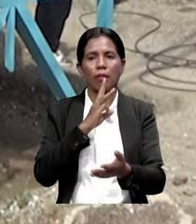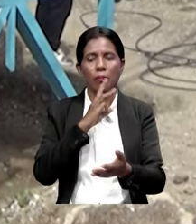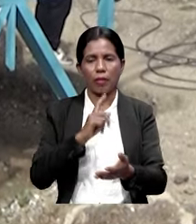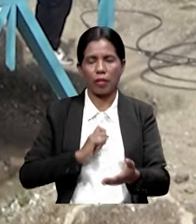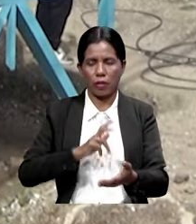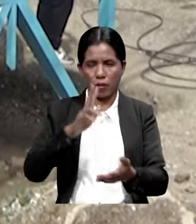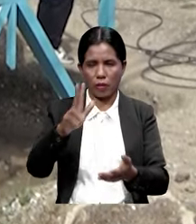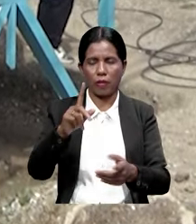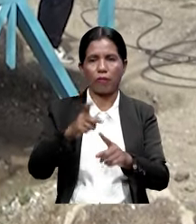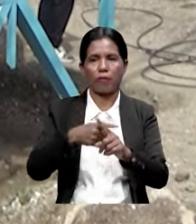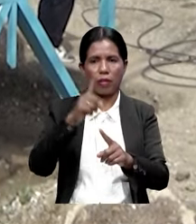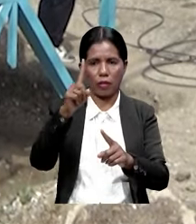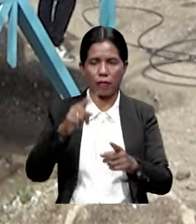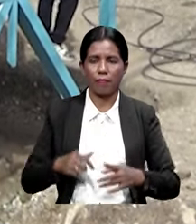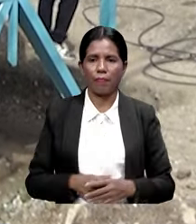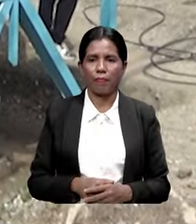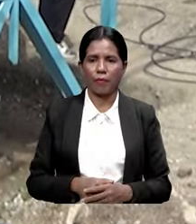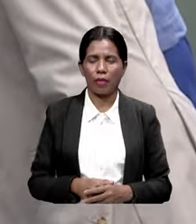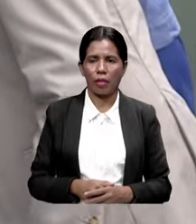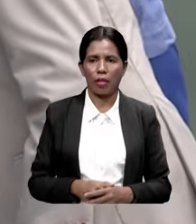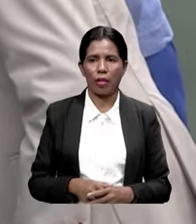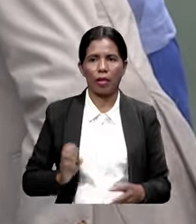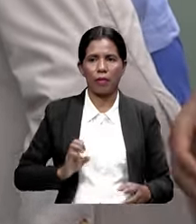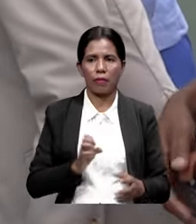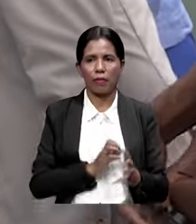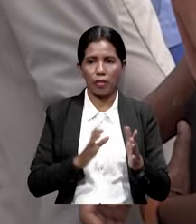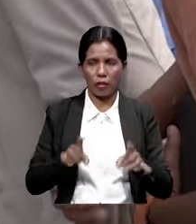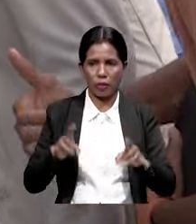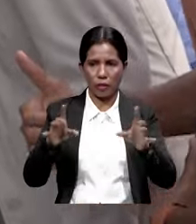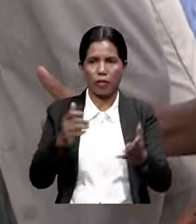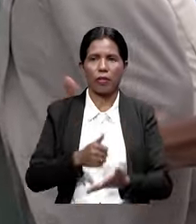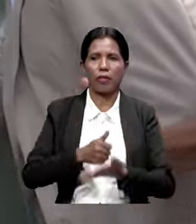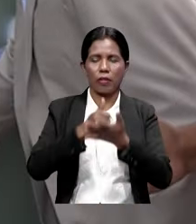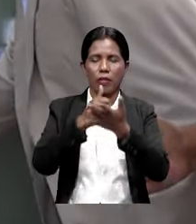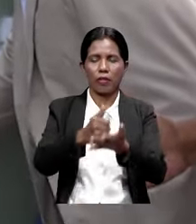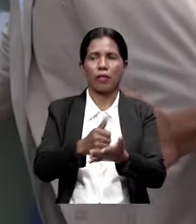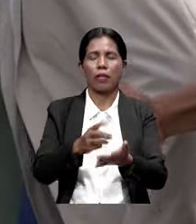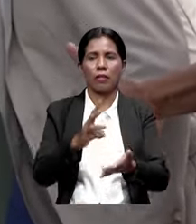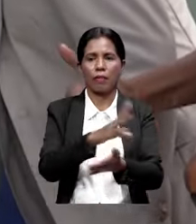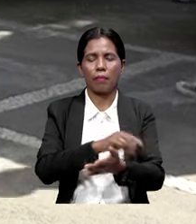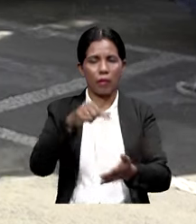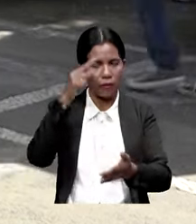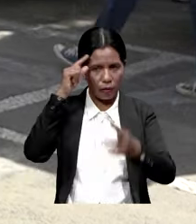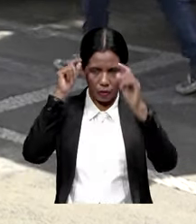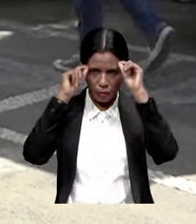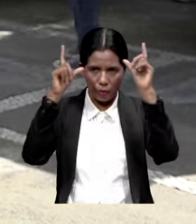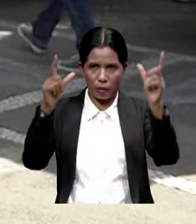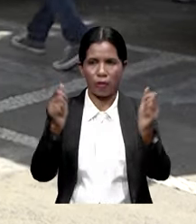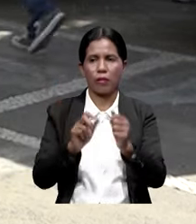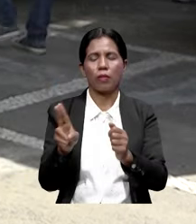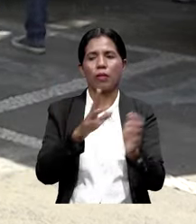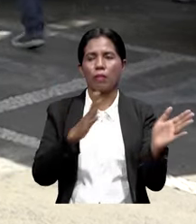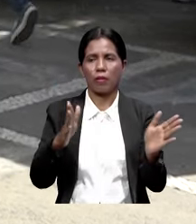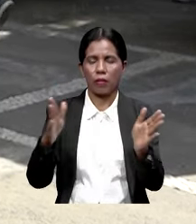né? Durante fulangida. Antes ne parte embaixada Australia e Timor Leste apoia una tanki bot neng nulu ba governo Timor Leste holi uja ba